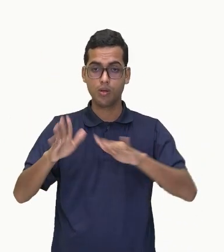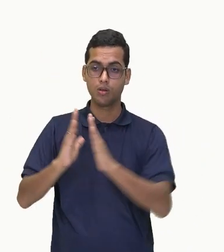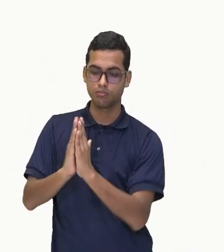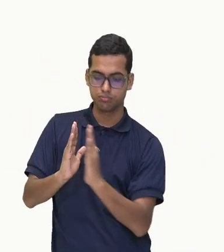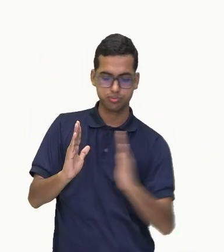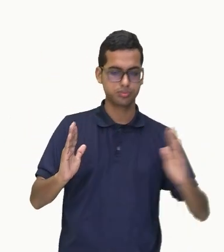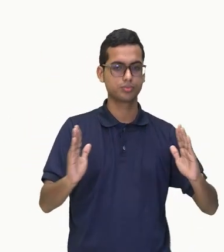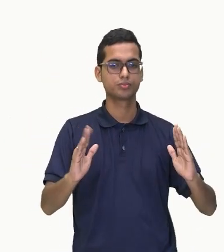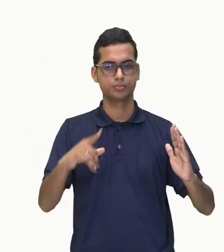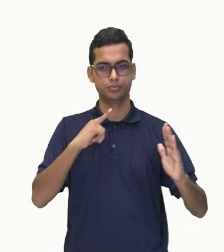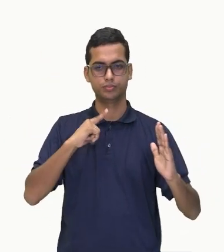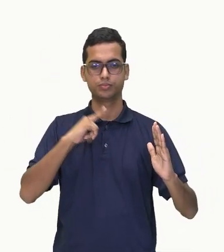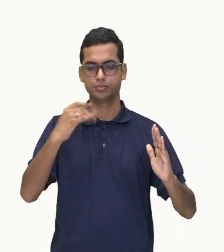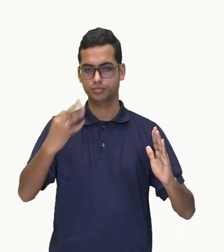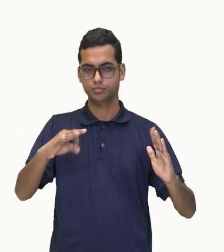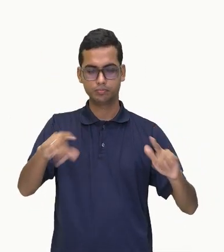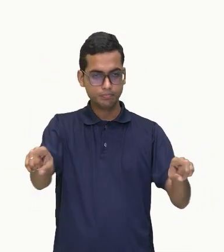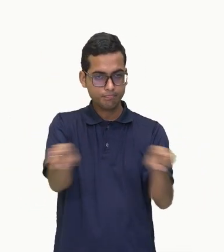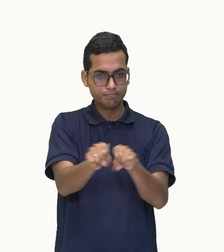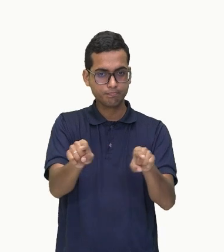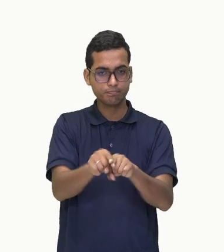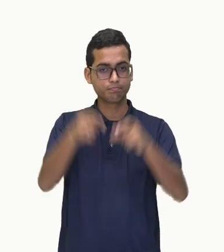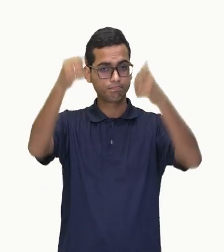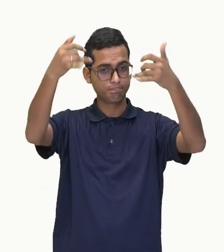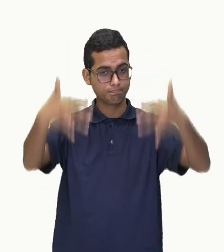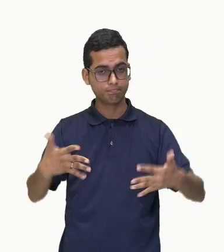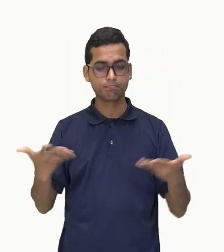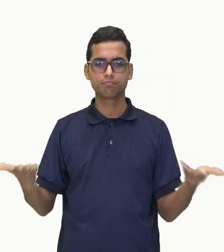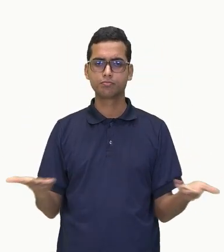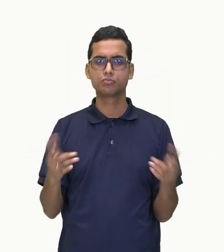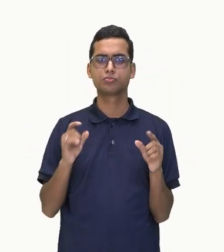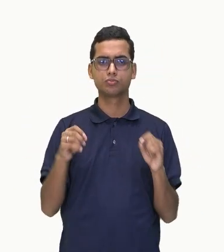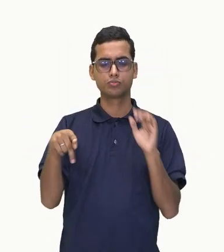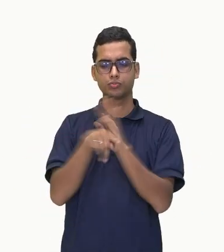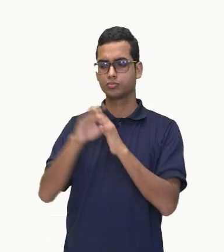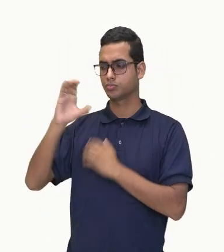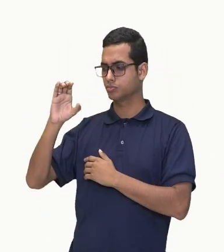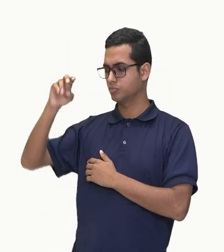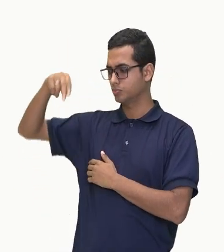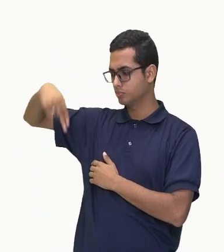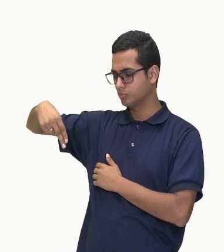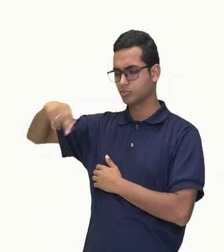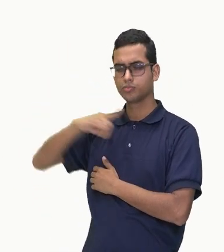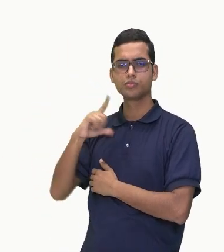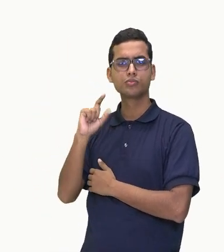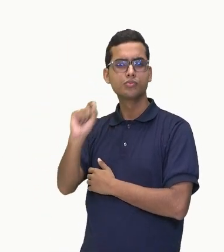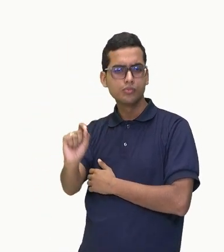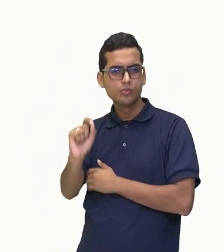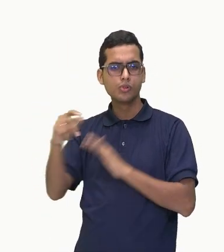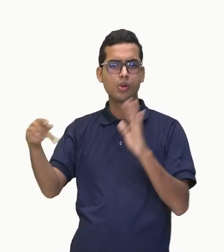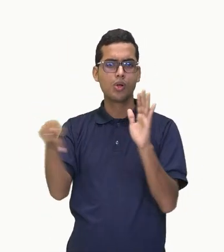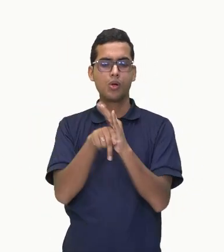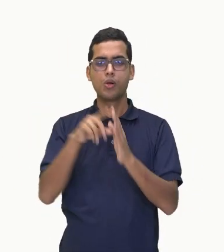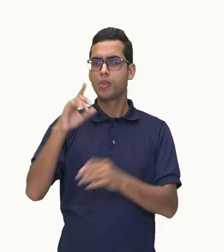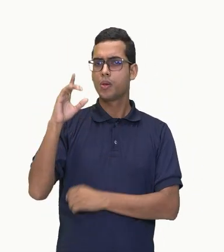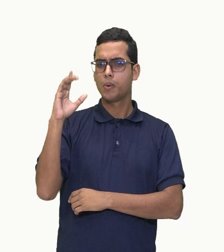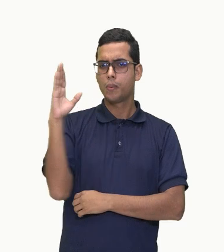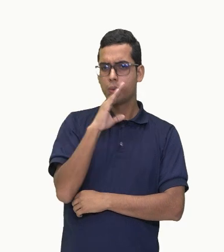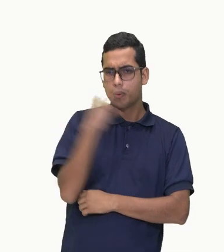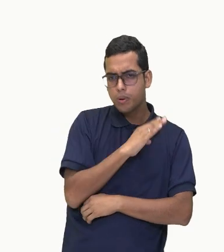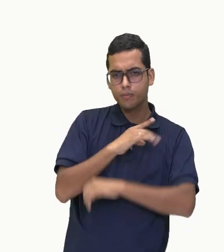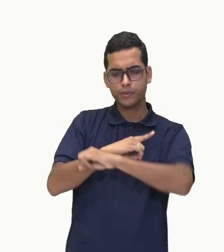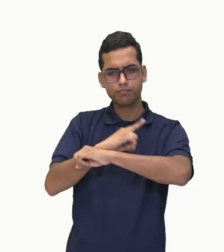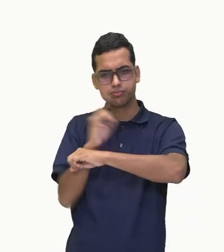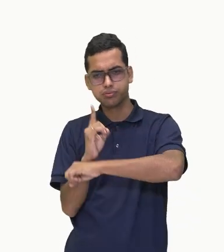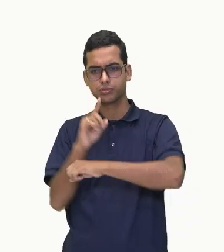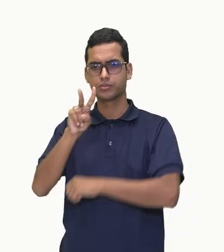desse movimento. Então, o que eu estou falando aqui, que na cinemática eu tenho o quê? A velocidade.